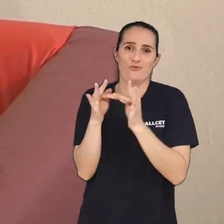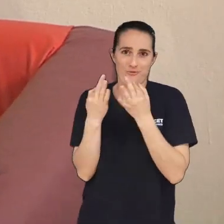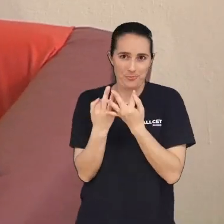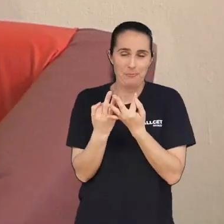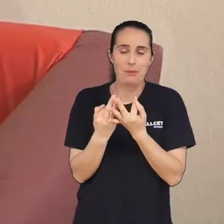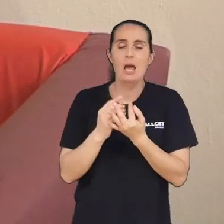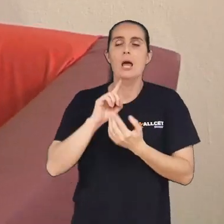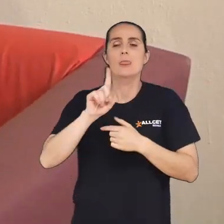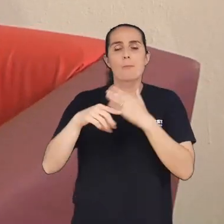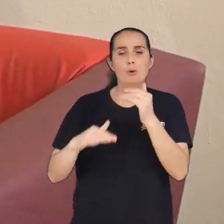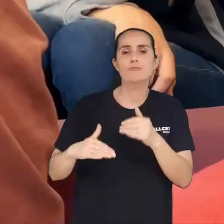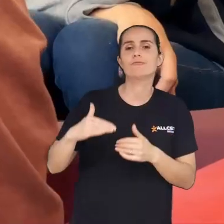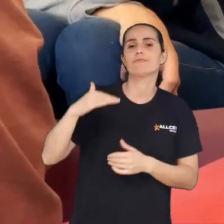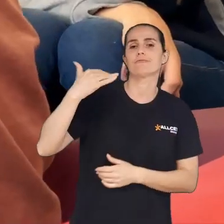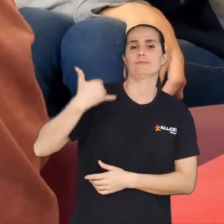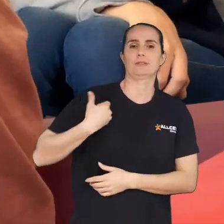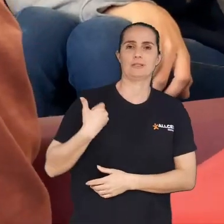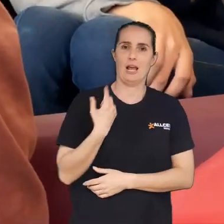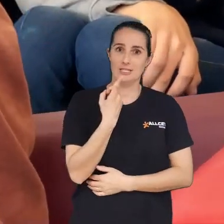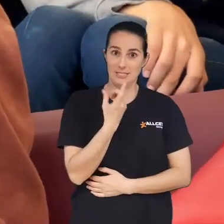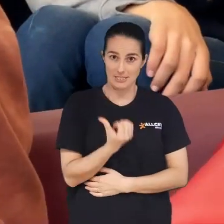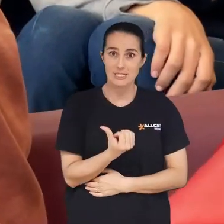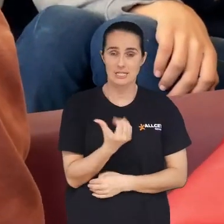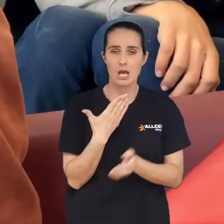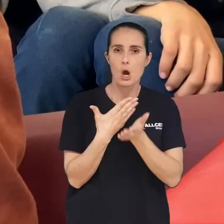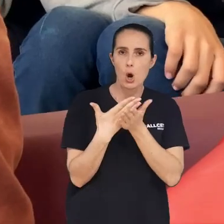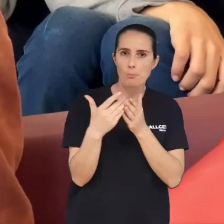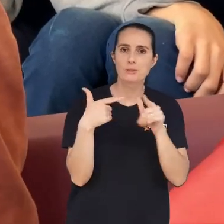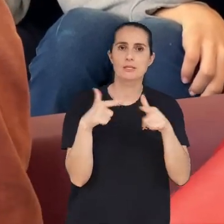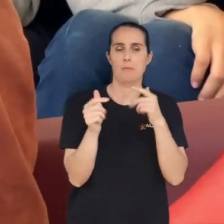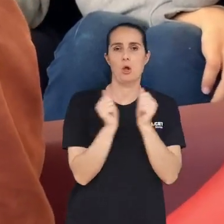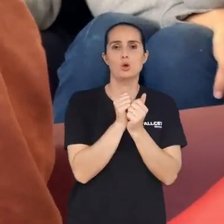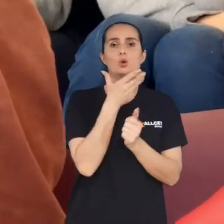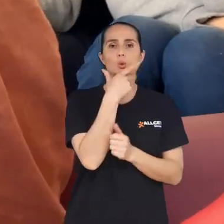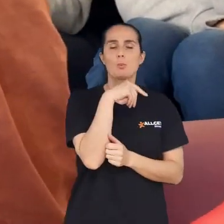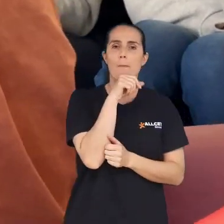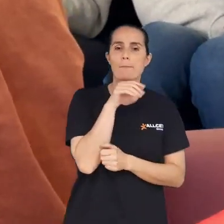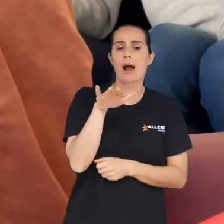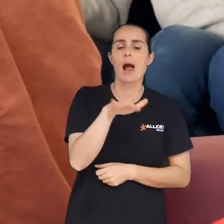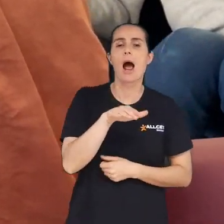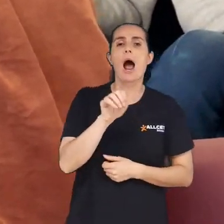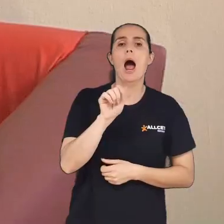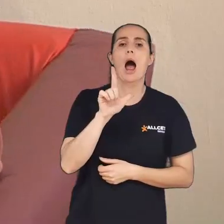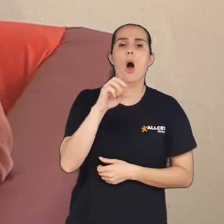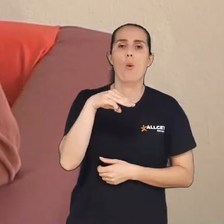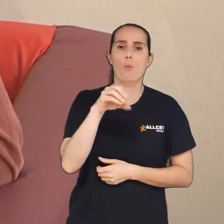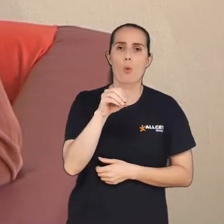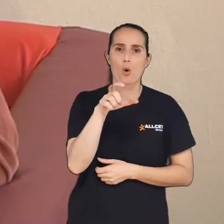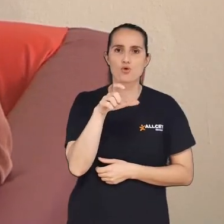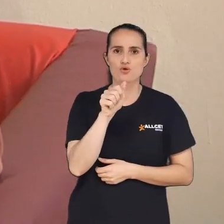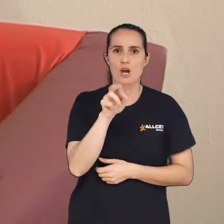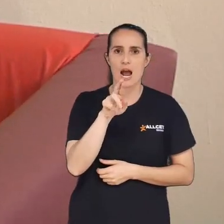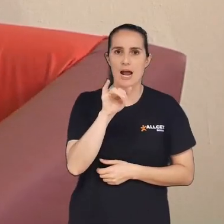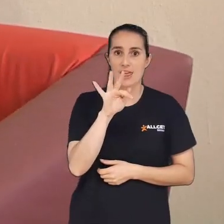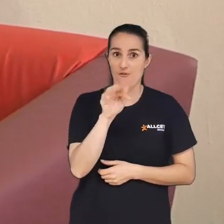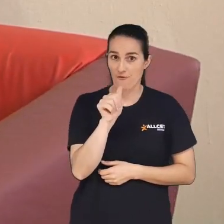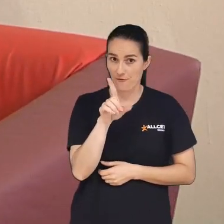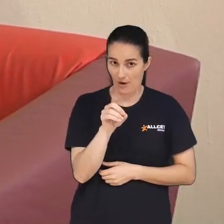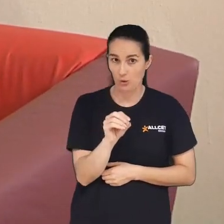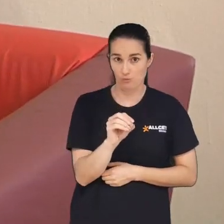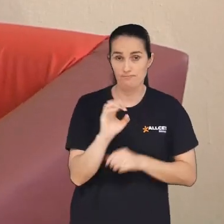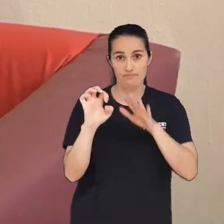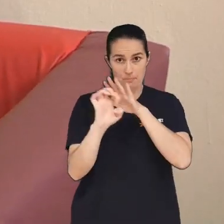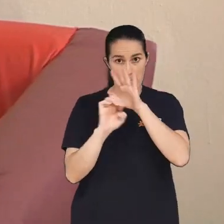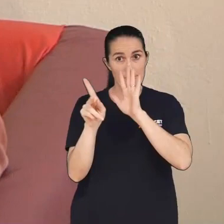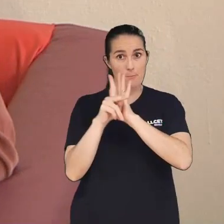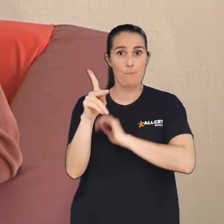anos aí eu fui trabalhar com meu pai na parte de almoxarifado, estoquista, na empresa que ele